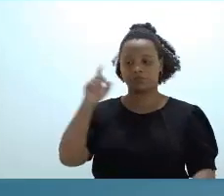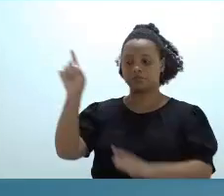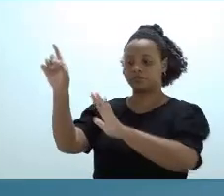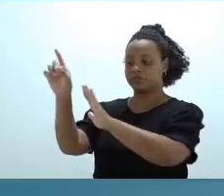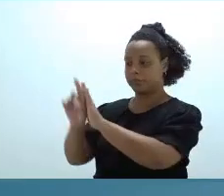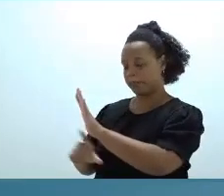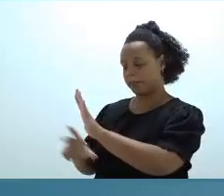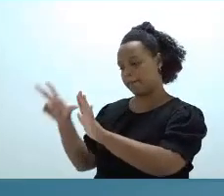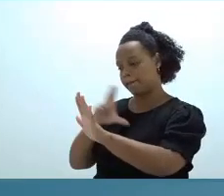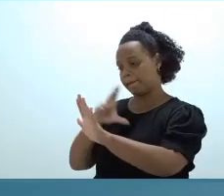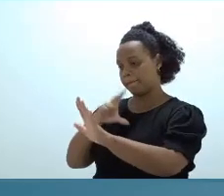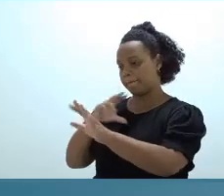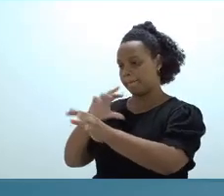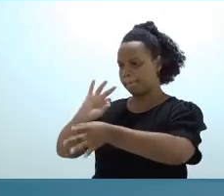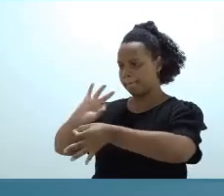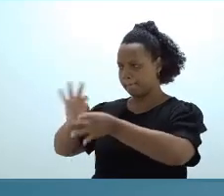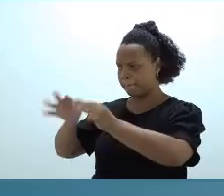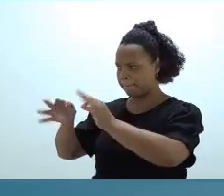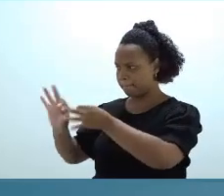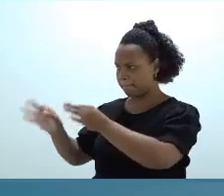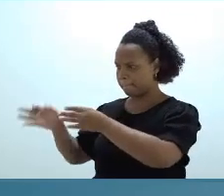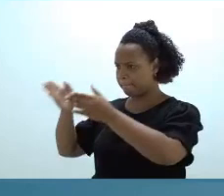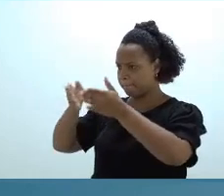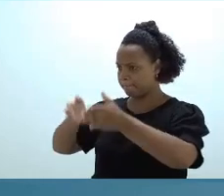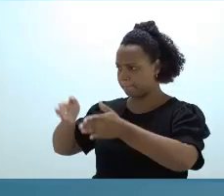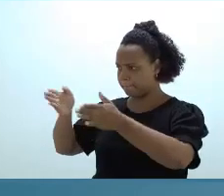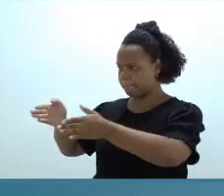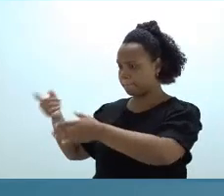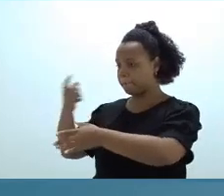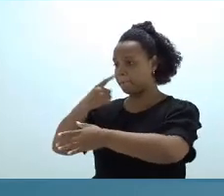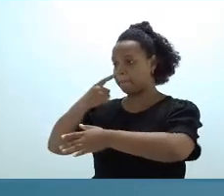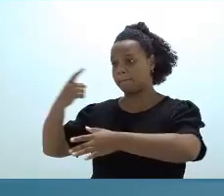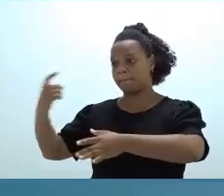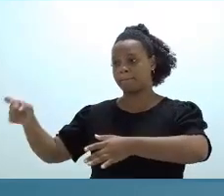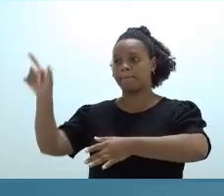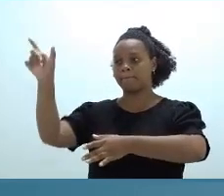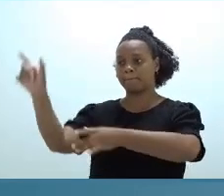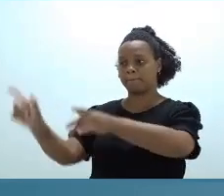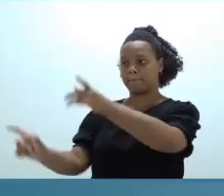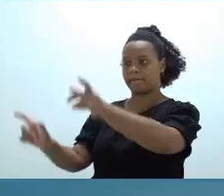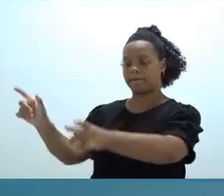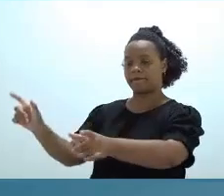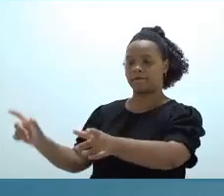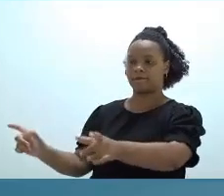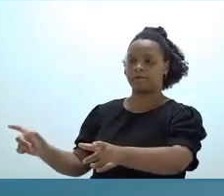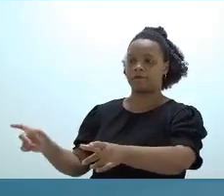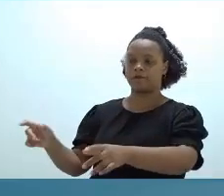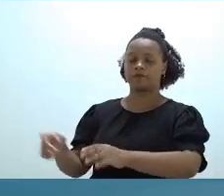privado, por sua vez, regula os interesses dos sujeitos privados.